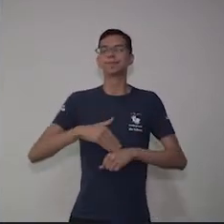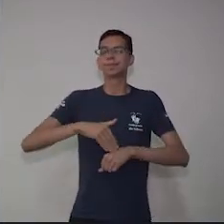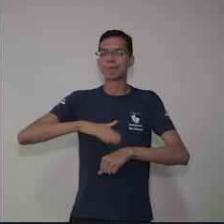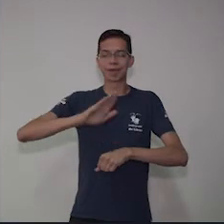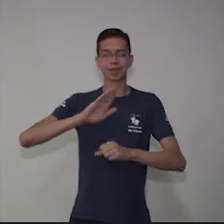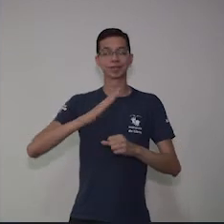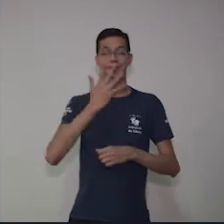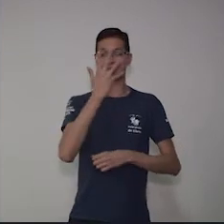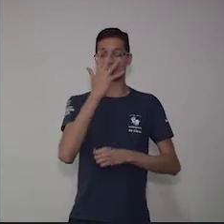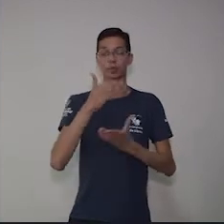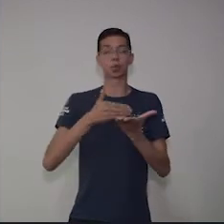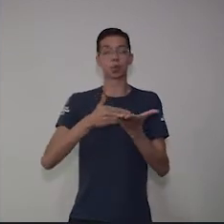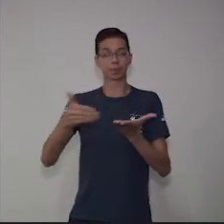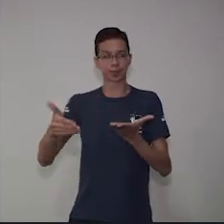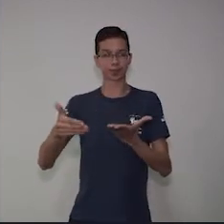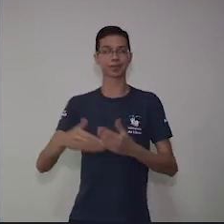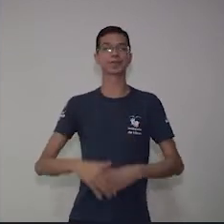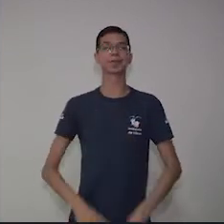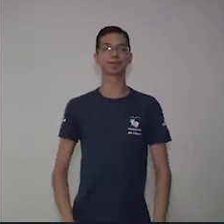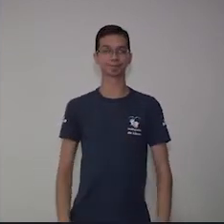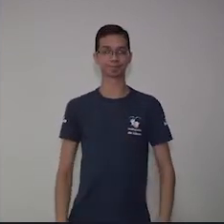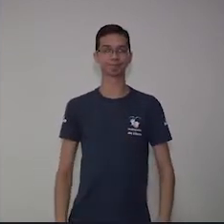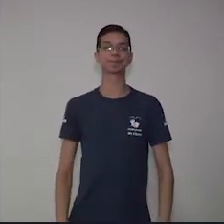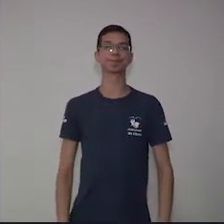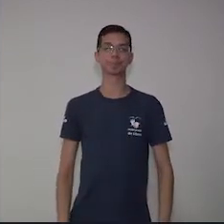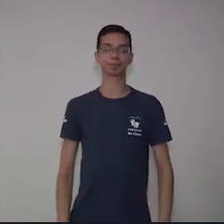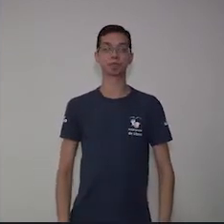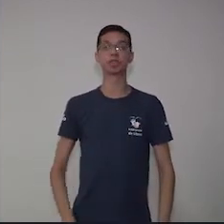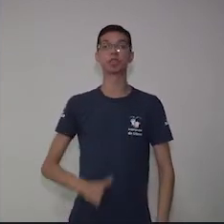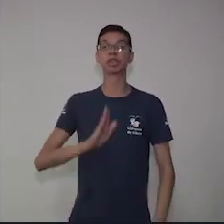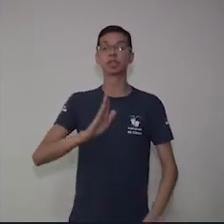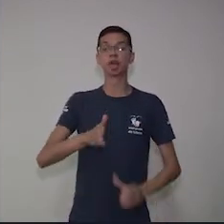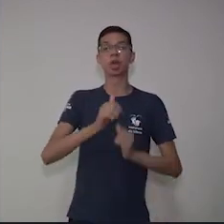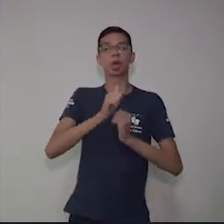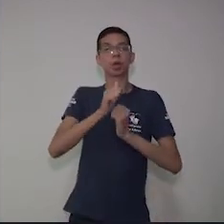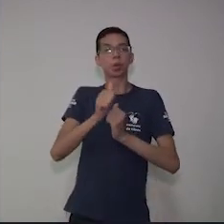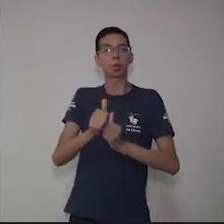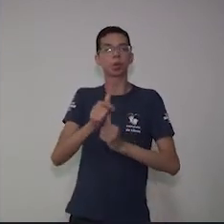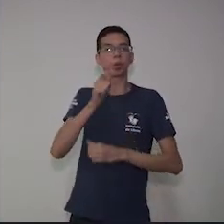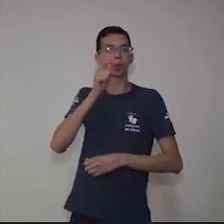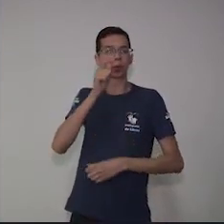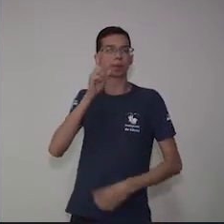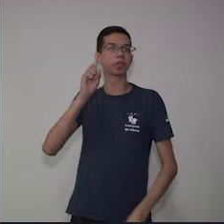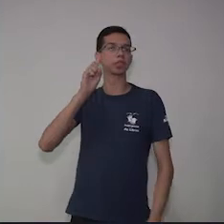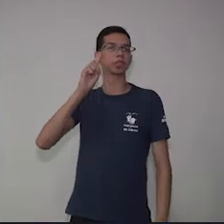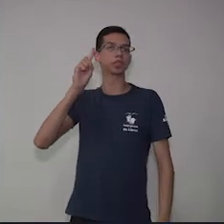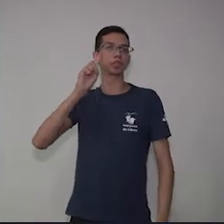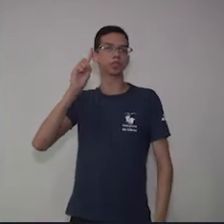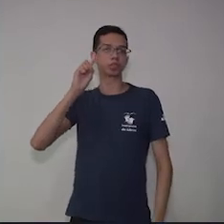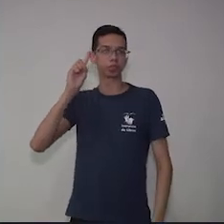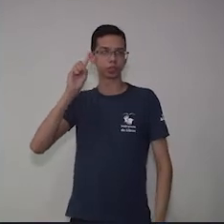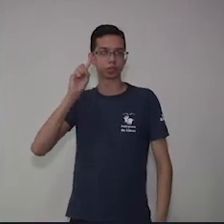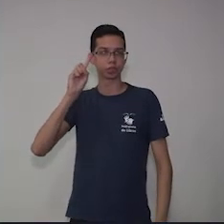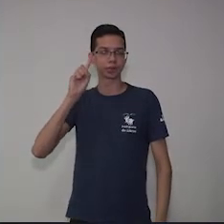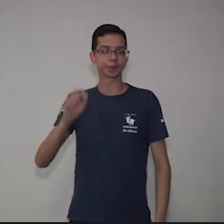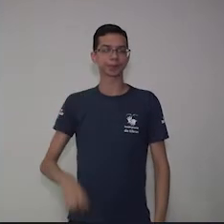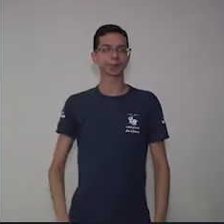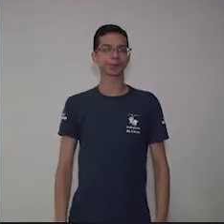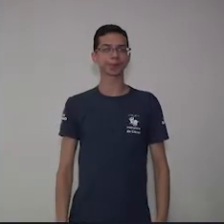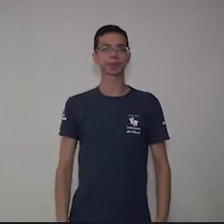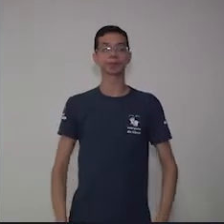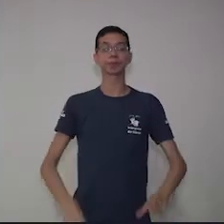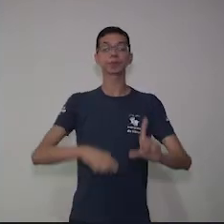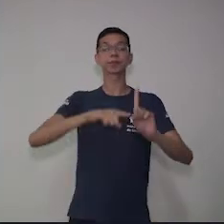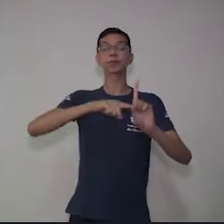E estamos acompanhando isso diariamente. O próximo